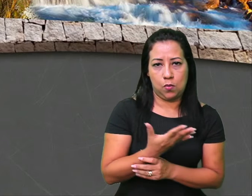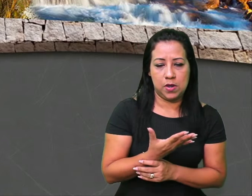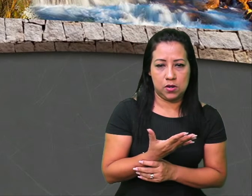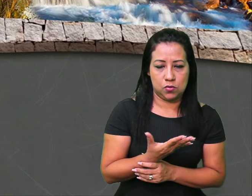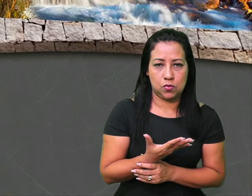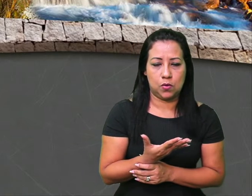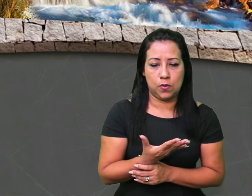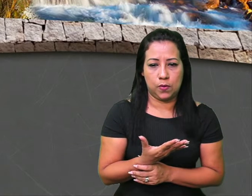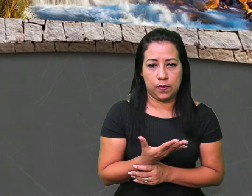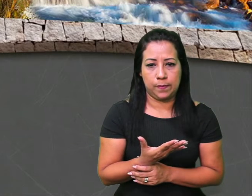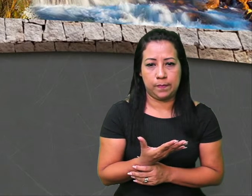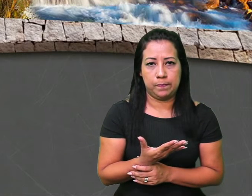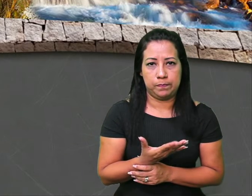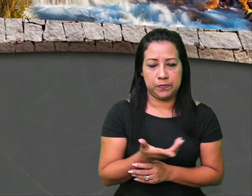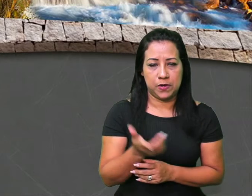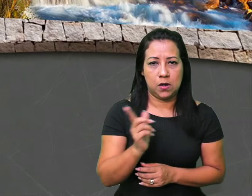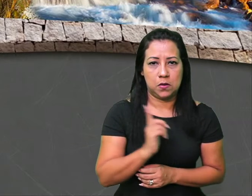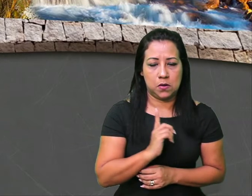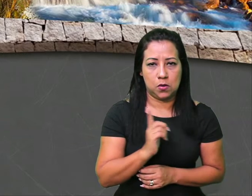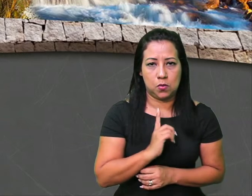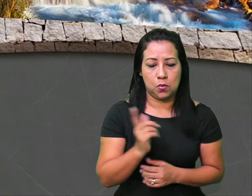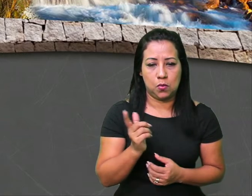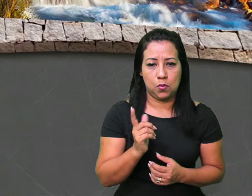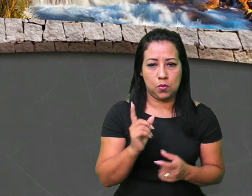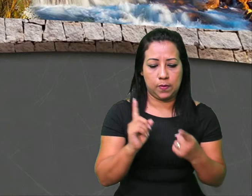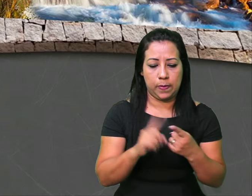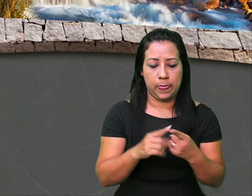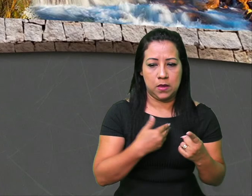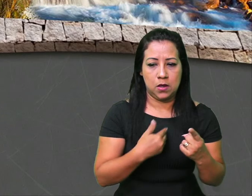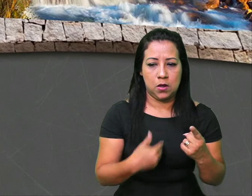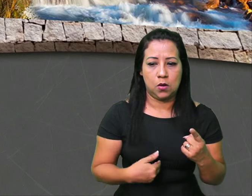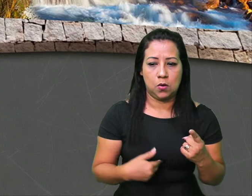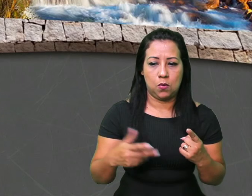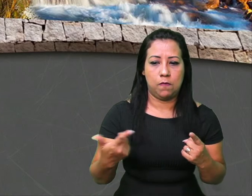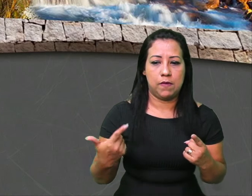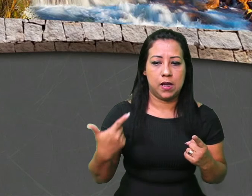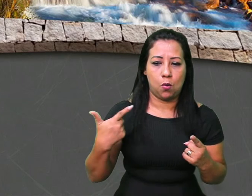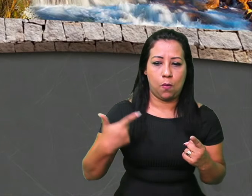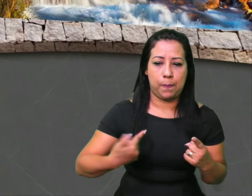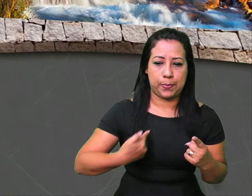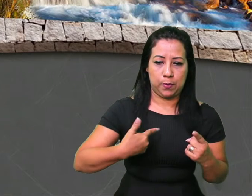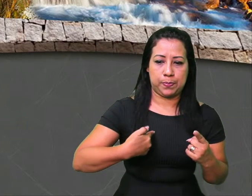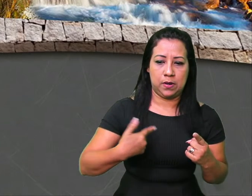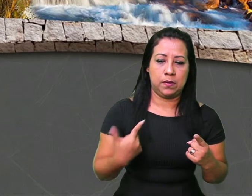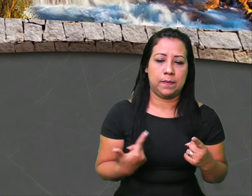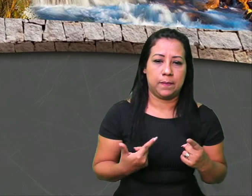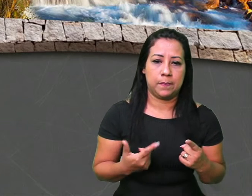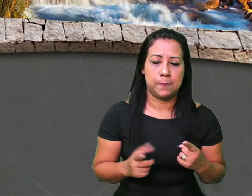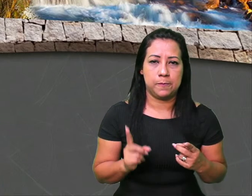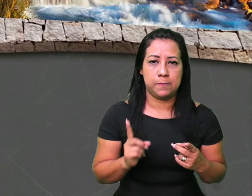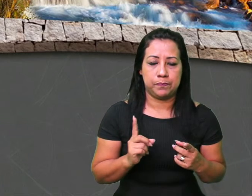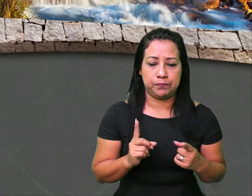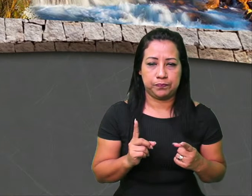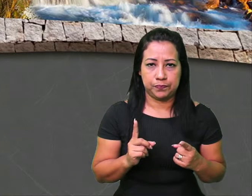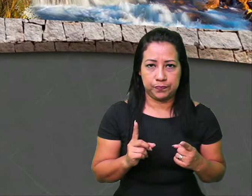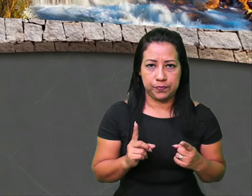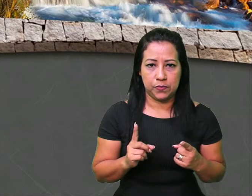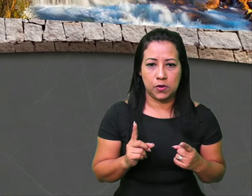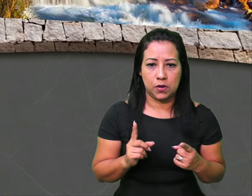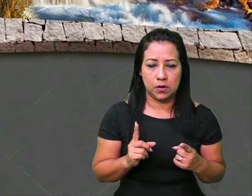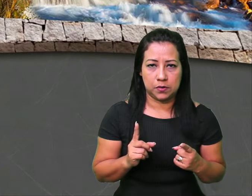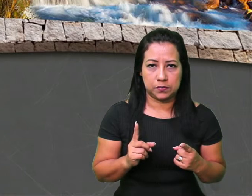nossa indústria foi baseada num tripé. Governo Vargas, capital do Estado para a indústria de base, que é